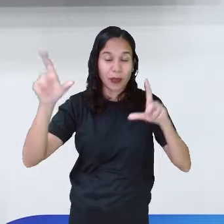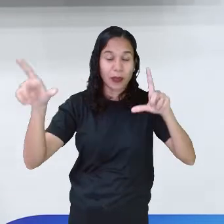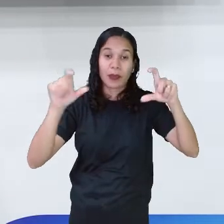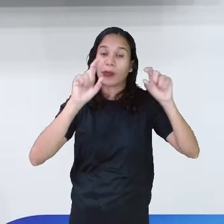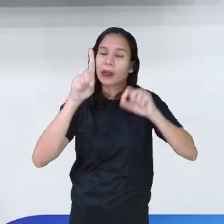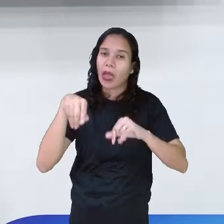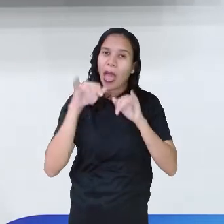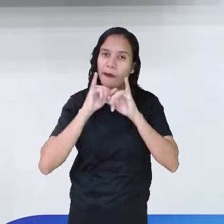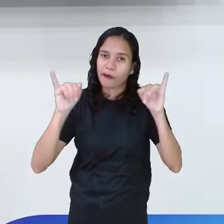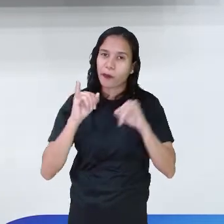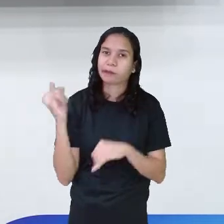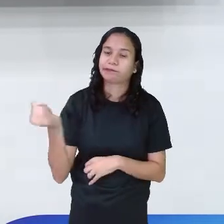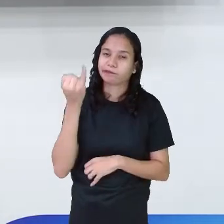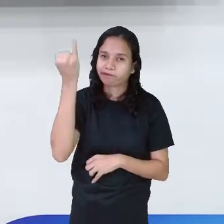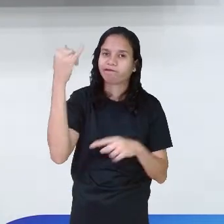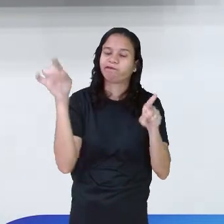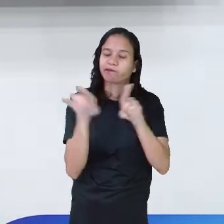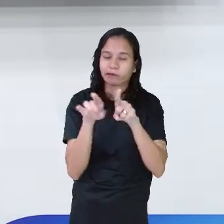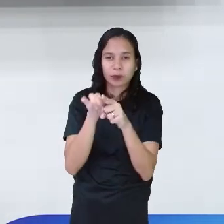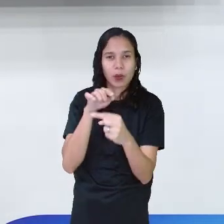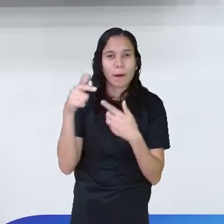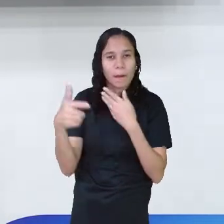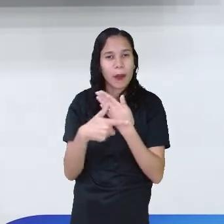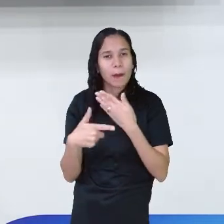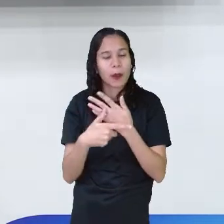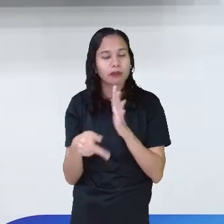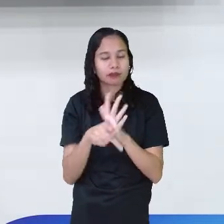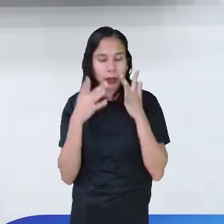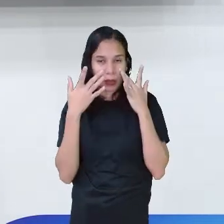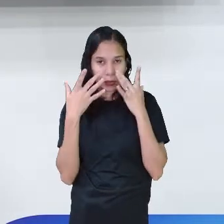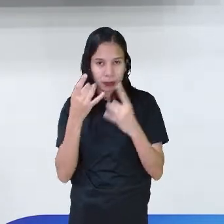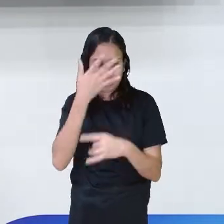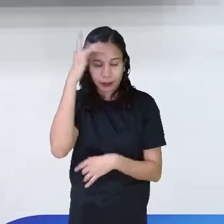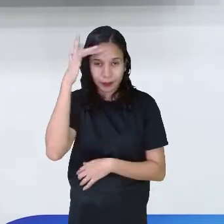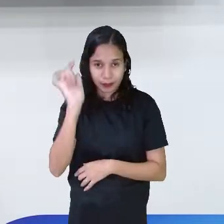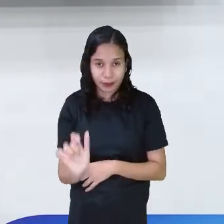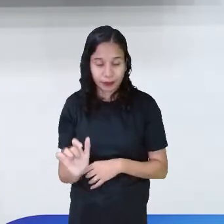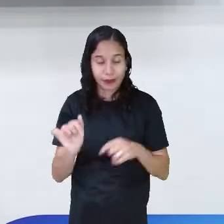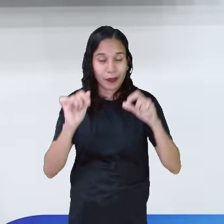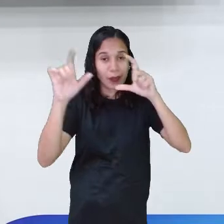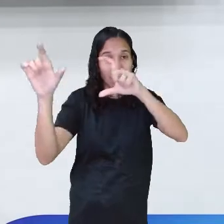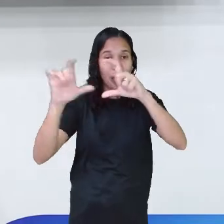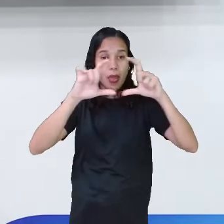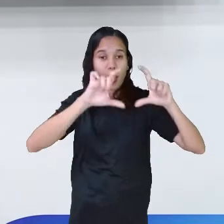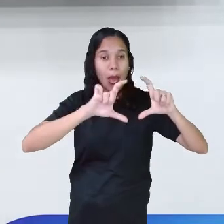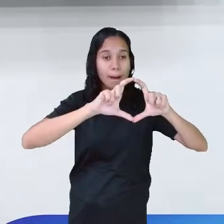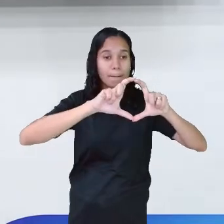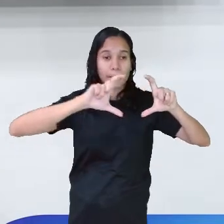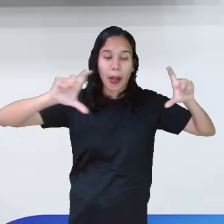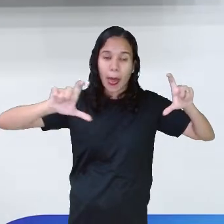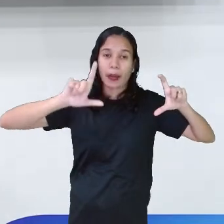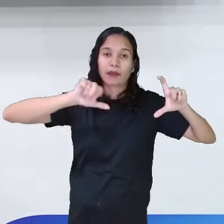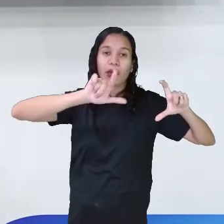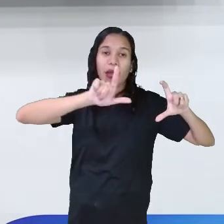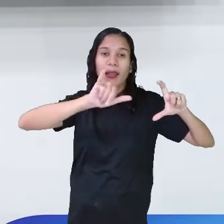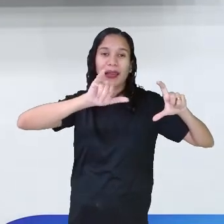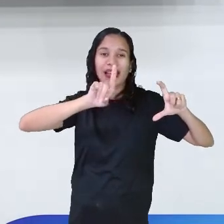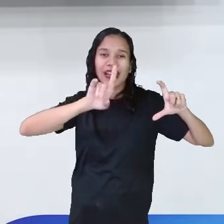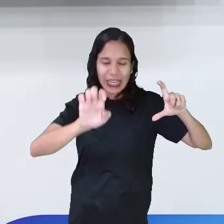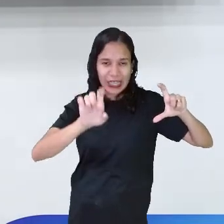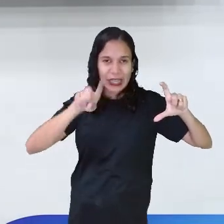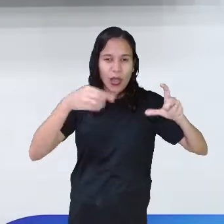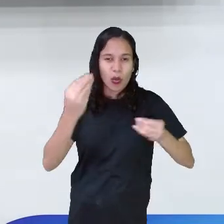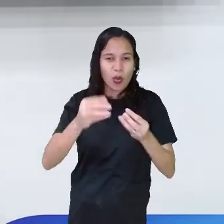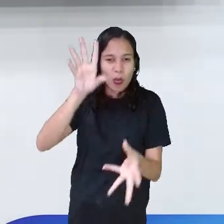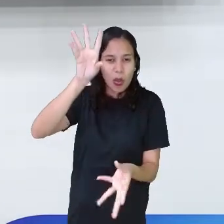também importantes, que também têm a função de chamar a tua atenção. O primeiro parágrafo é um resumo de